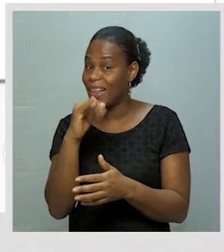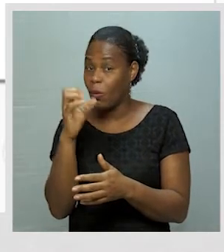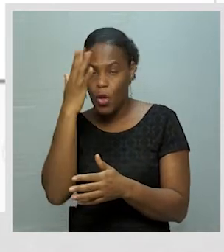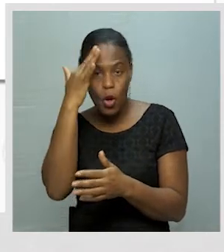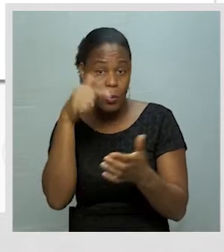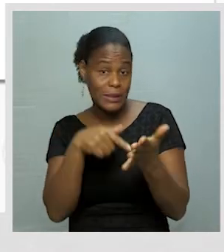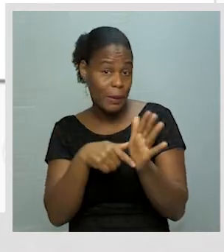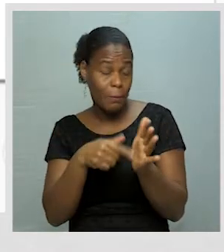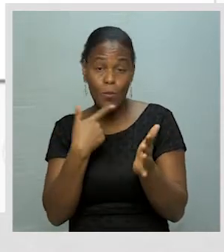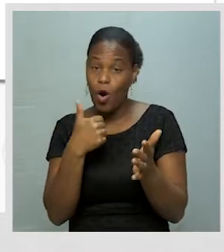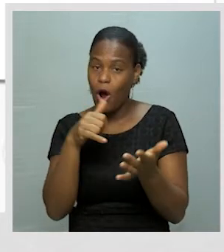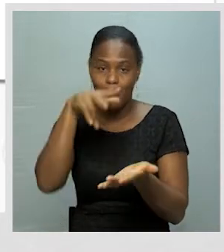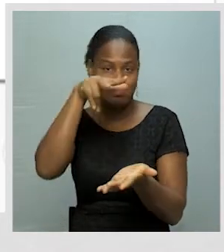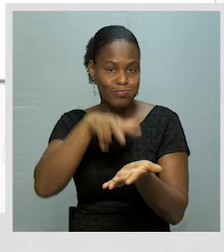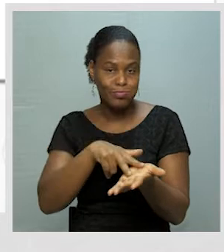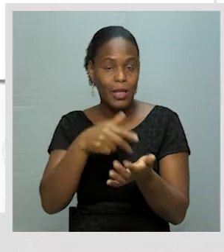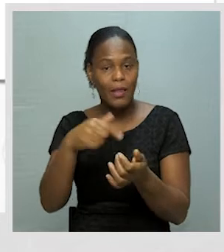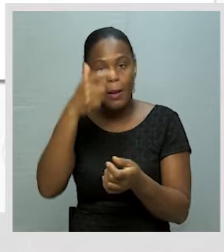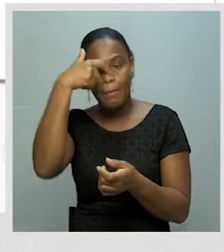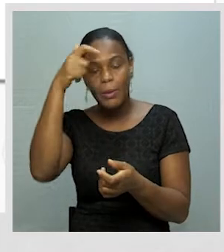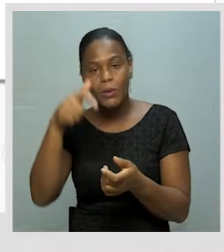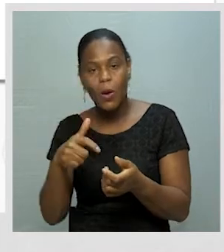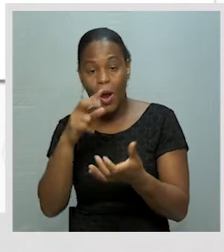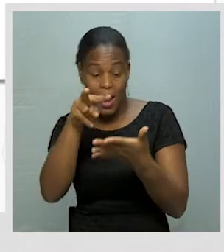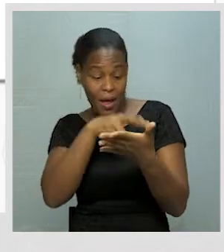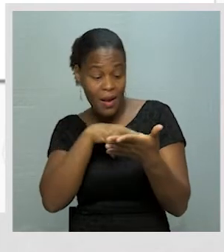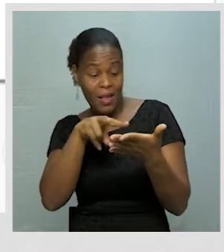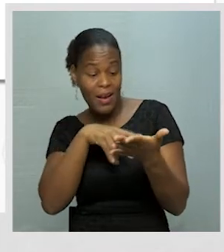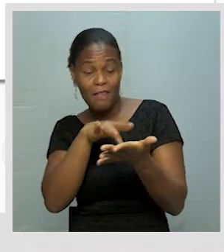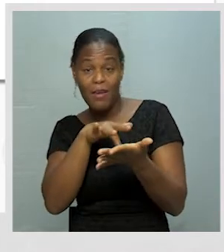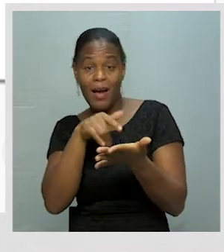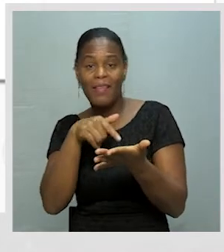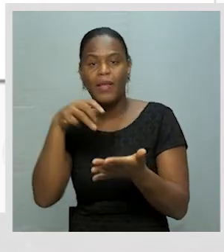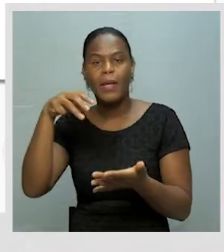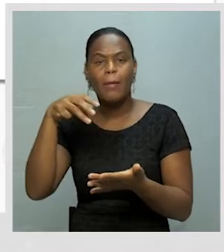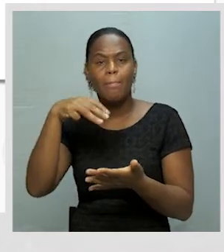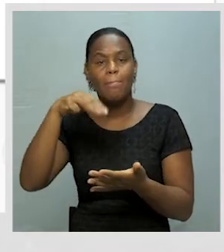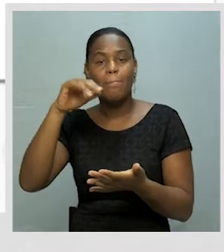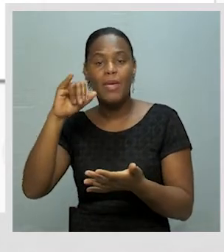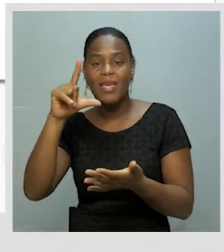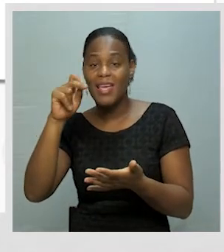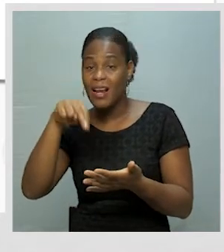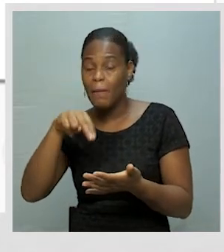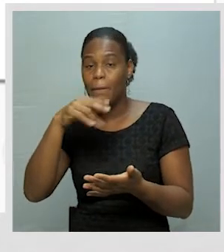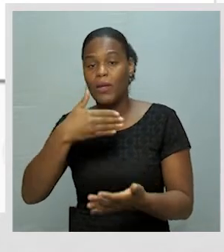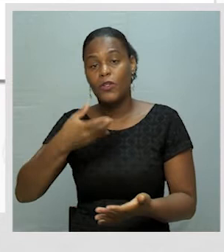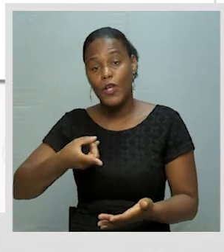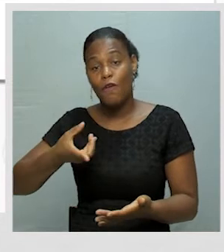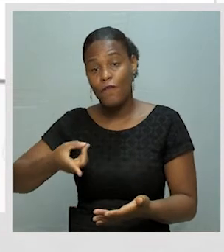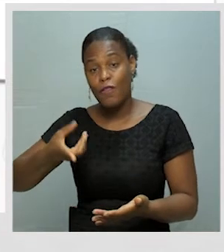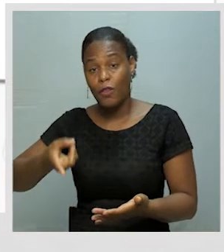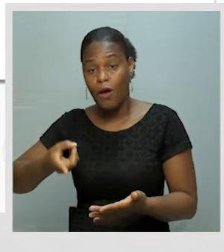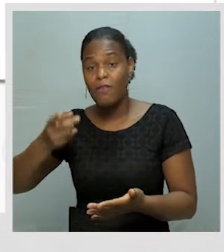o autor, que nós lemos, por exemplo, neste caso, que nós lemos, Milan, 1999, apud, citado por,